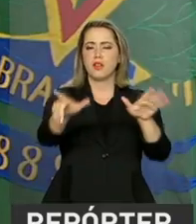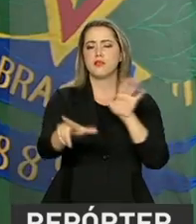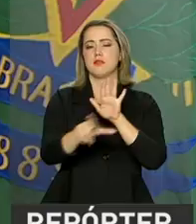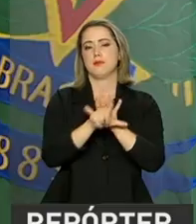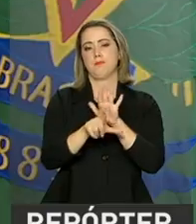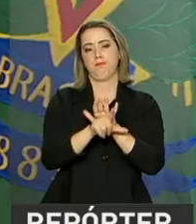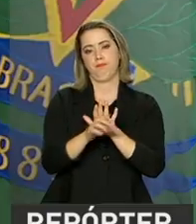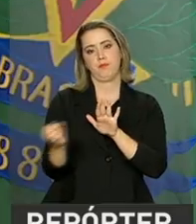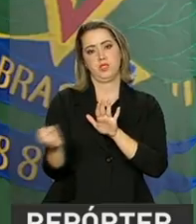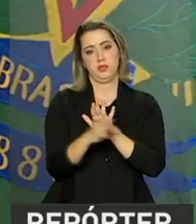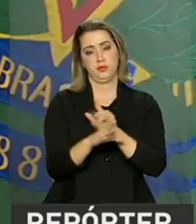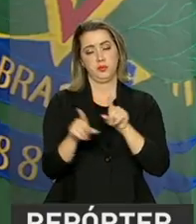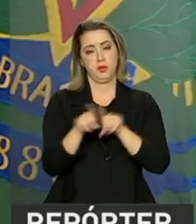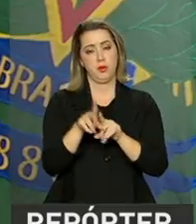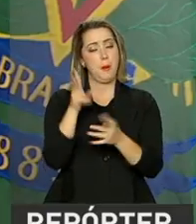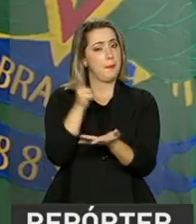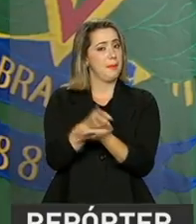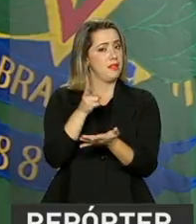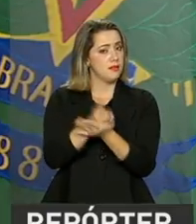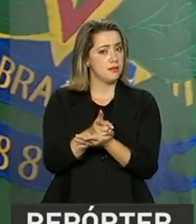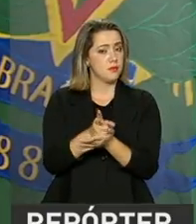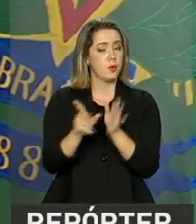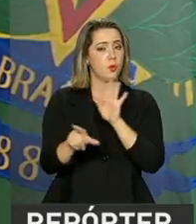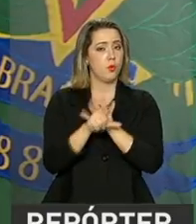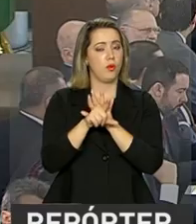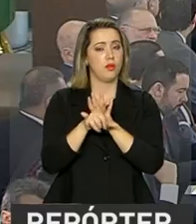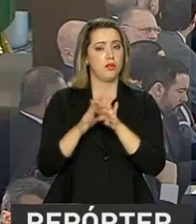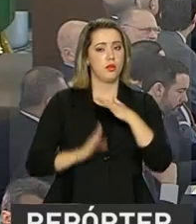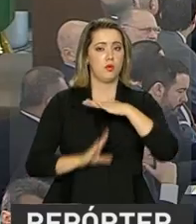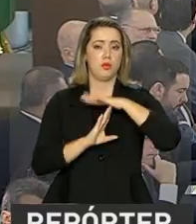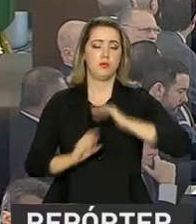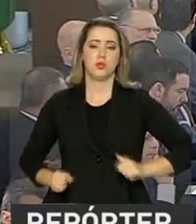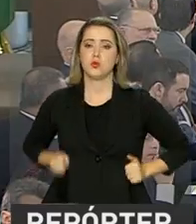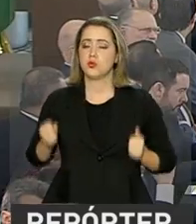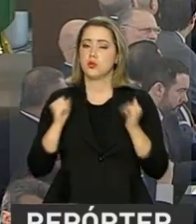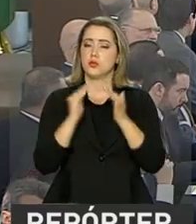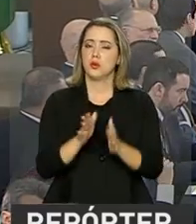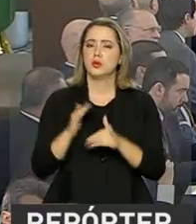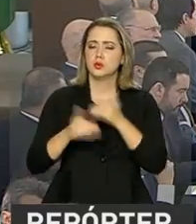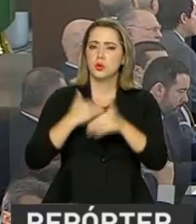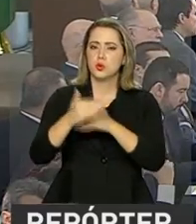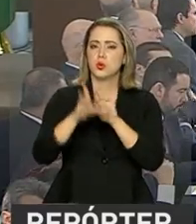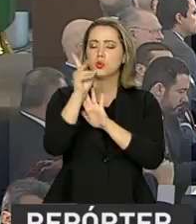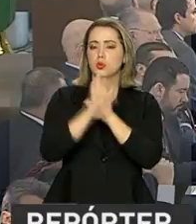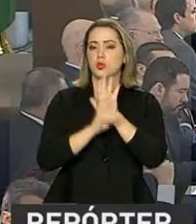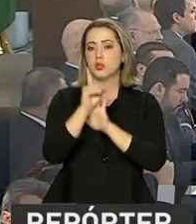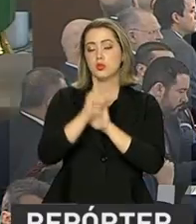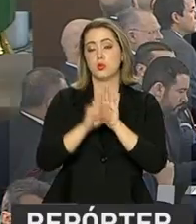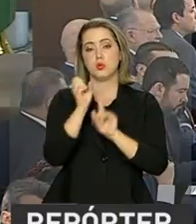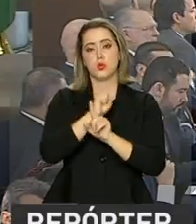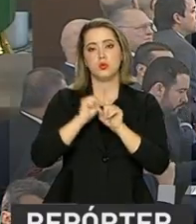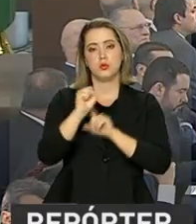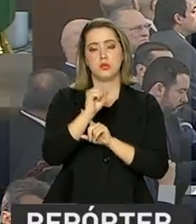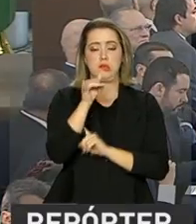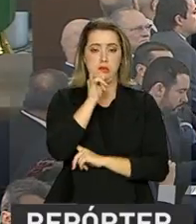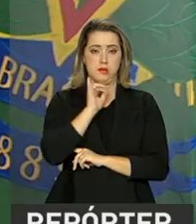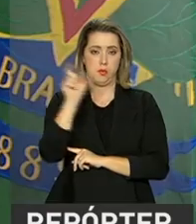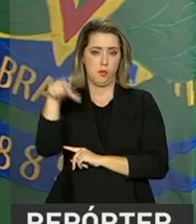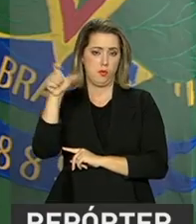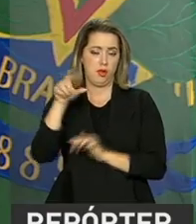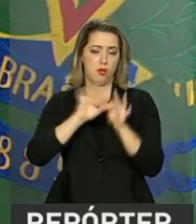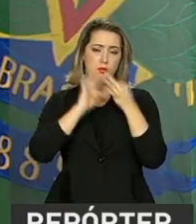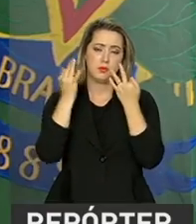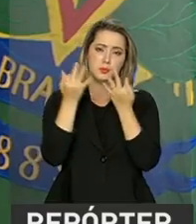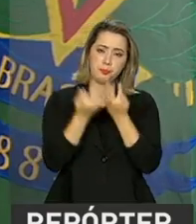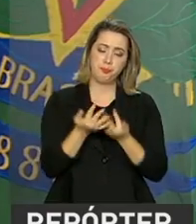que mesmo com a lei que limita os gastos públicos o governo mantém direitos sociais como o programa bolsa família